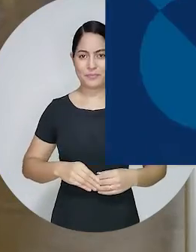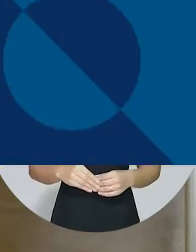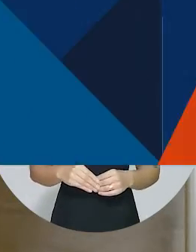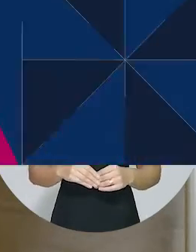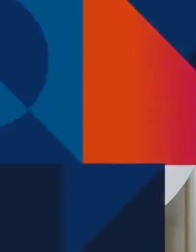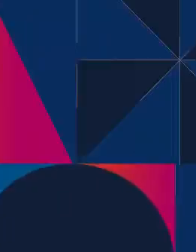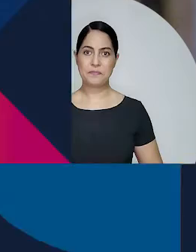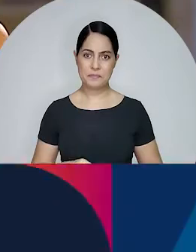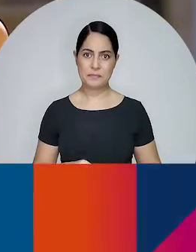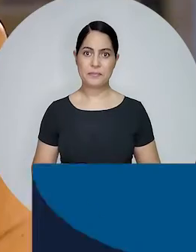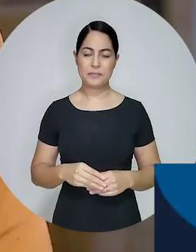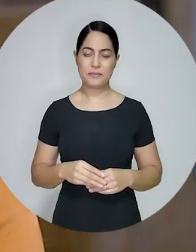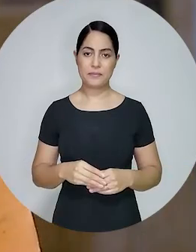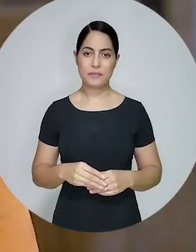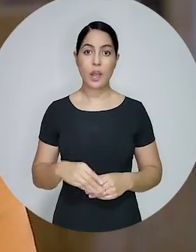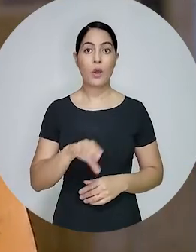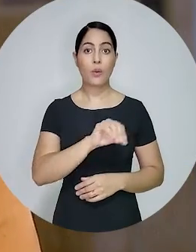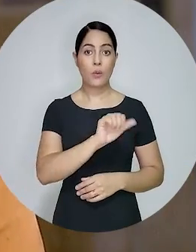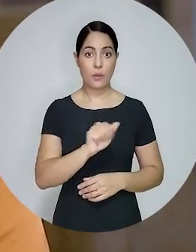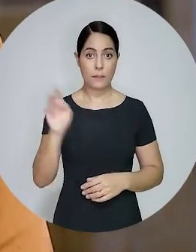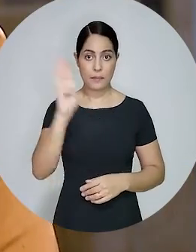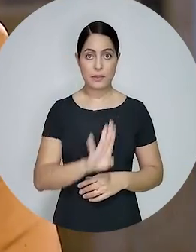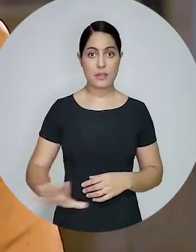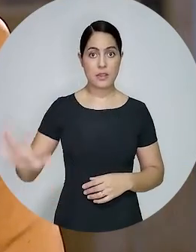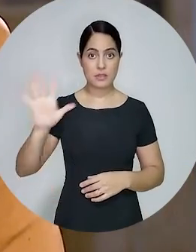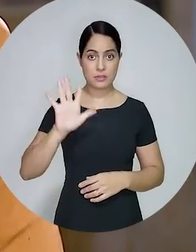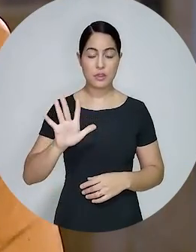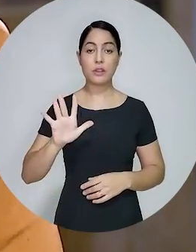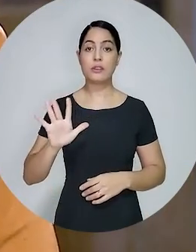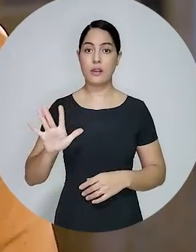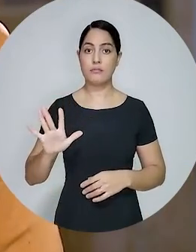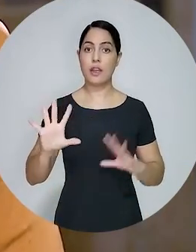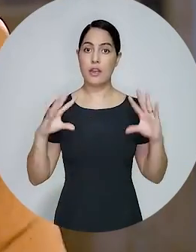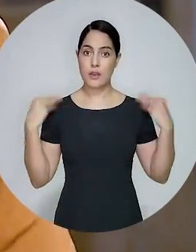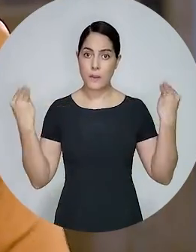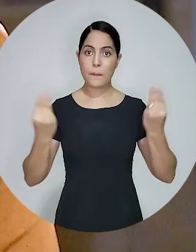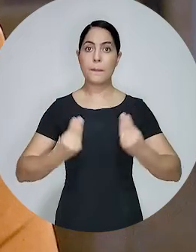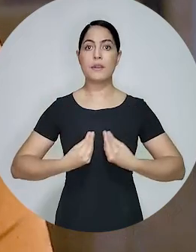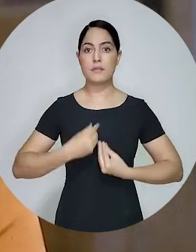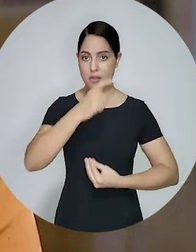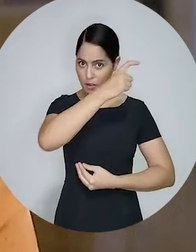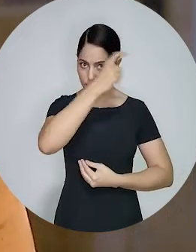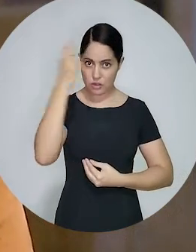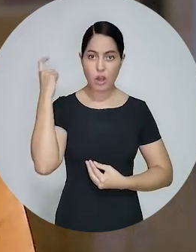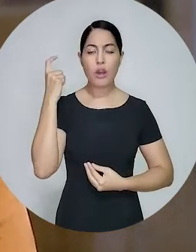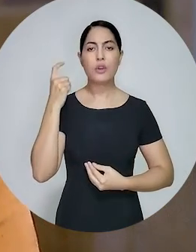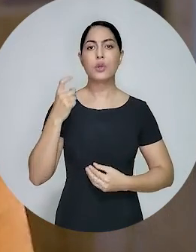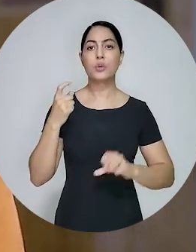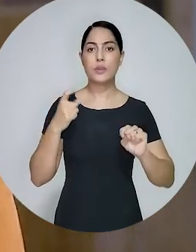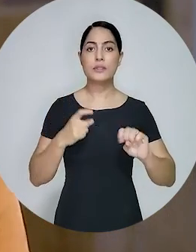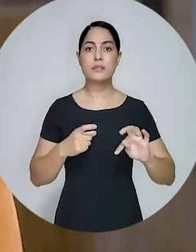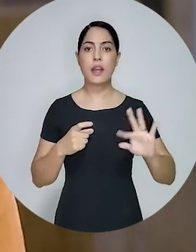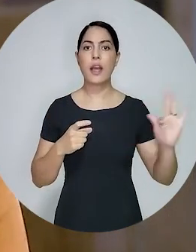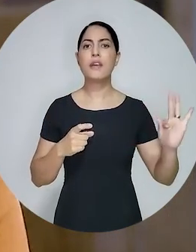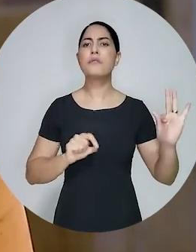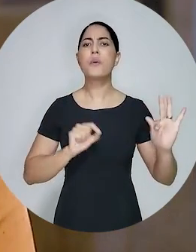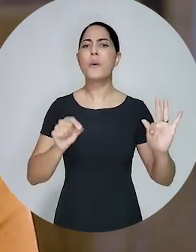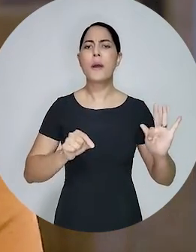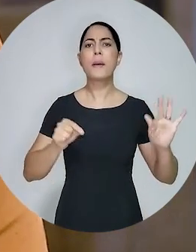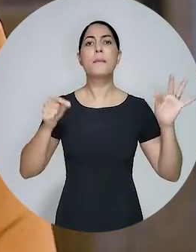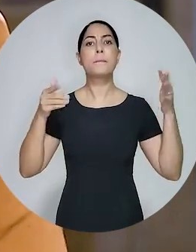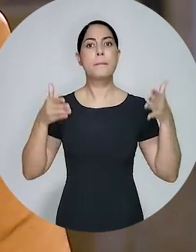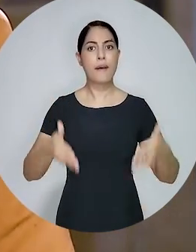oab.org.br. A OAB Nacional participou da cerimônia de posse do ministro Ricardo Lewandowski do Supremo